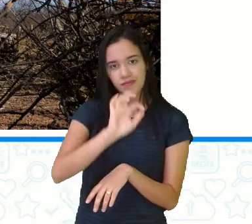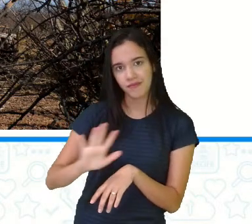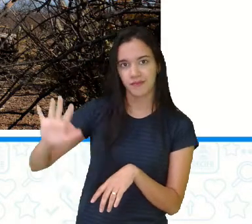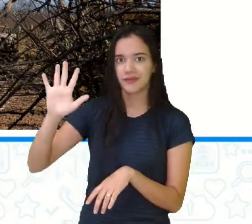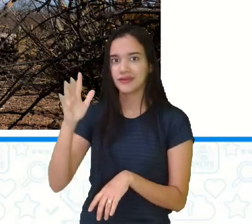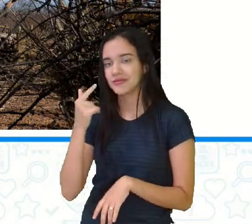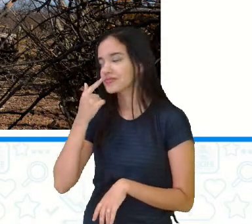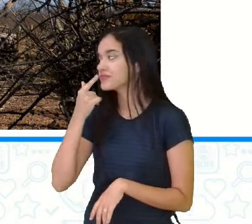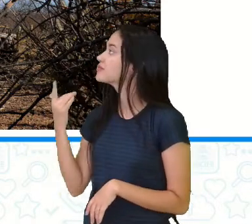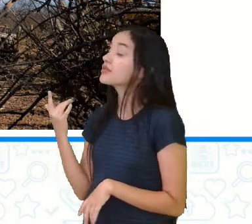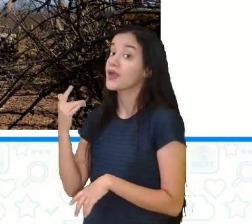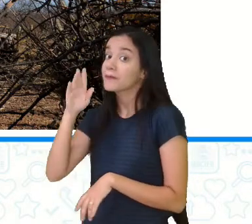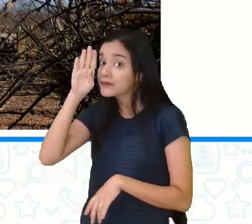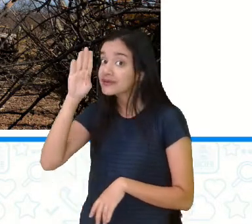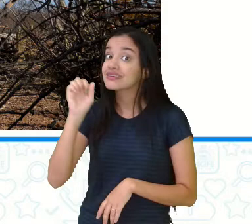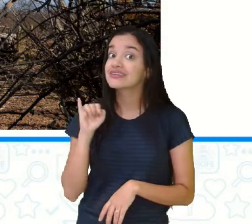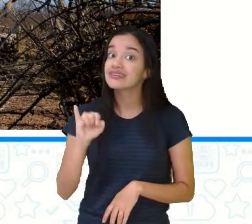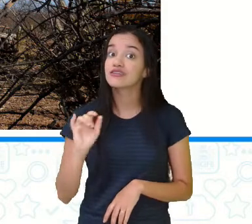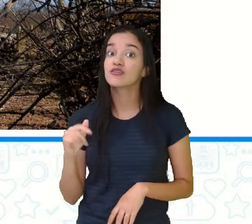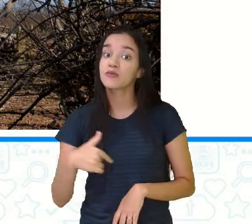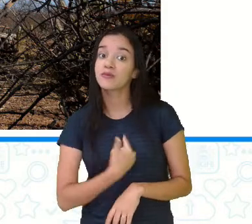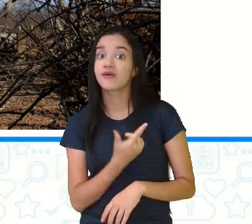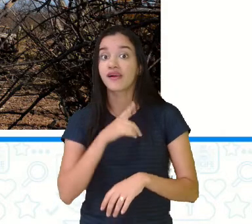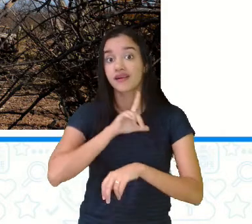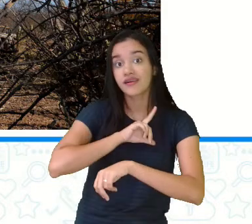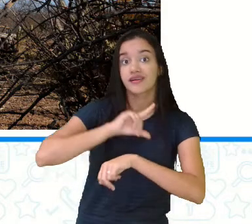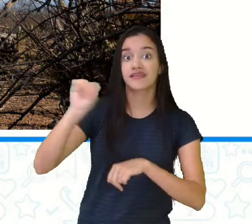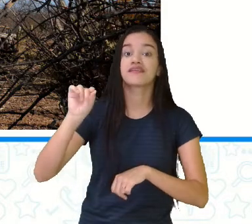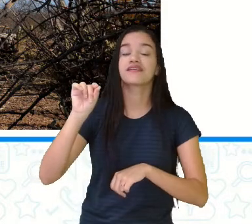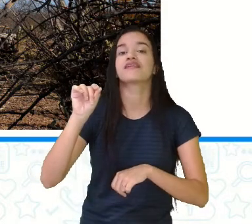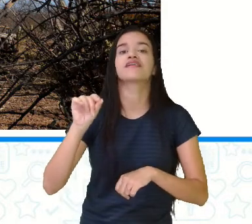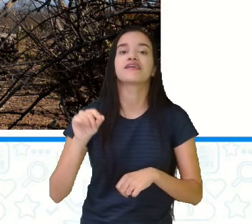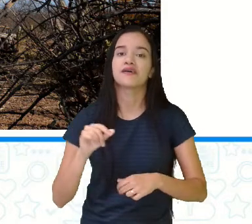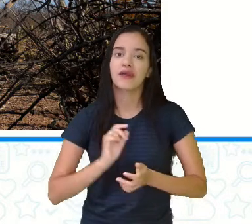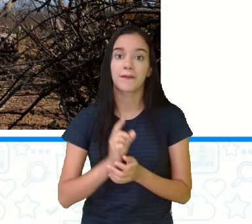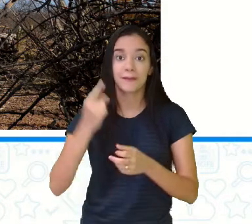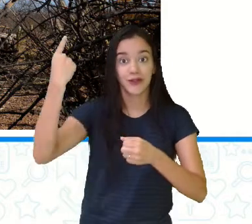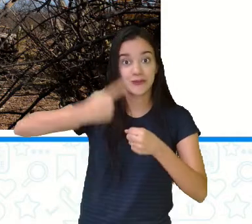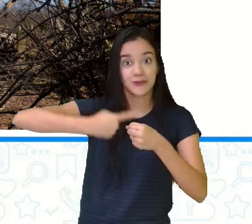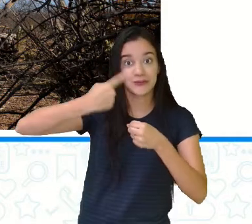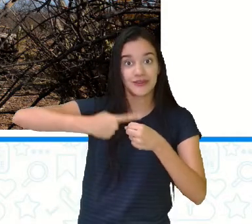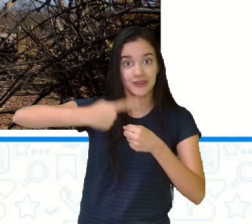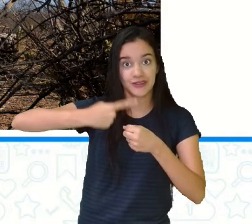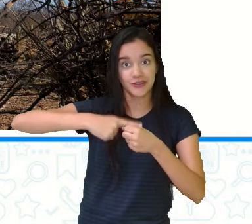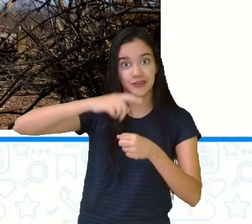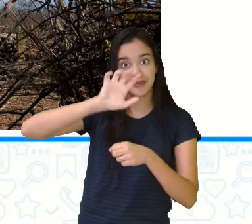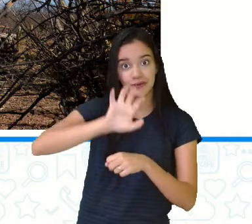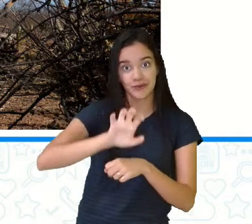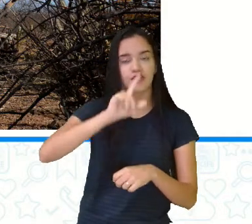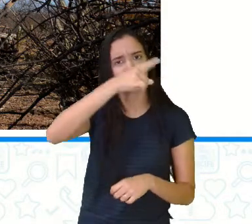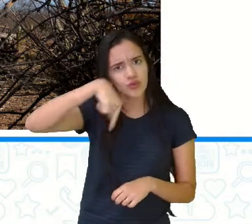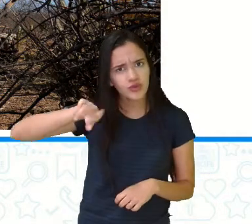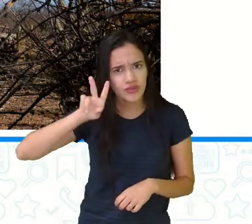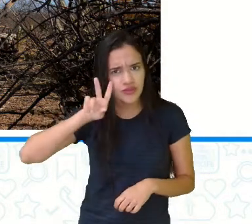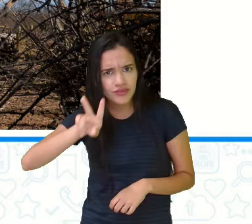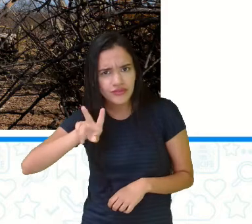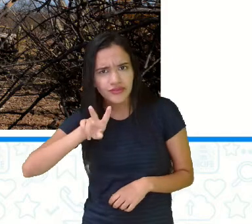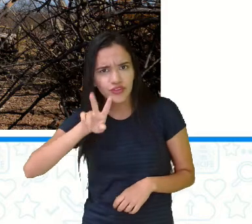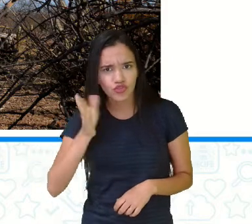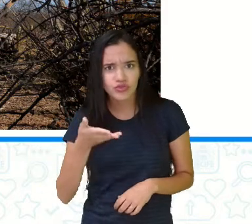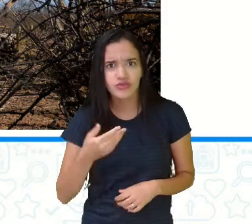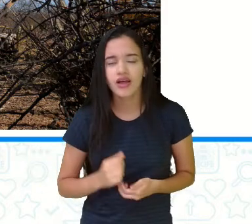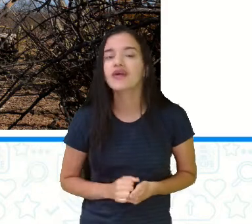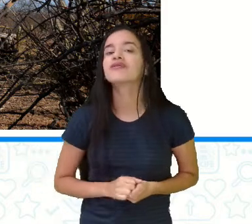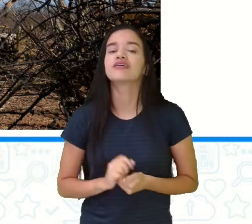como essa, principalmente se a gente vai saindo aqui do litoral e seguindo para o interior do estado. Vocês já viram esse tipo de